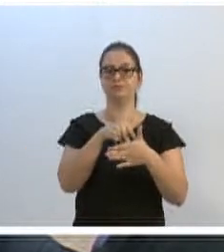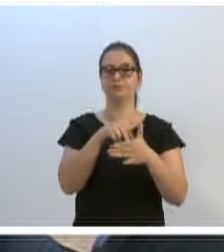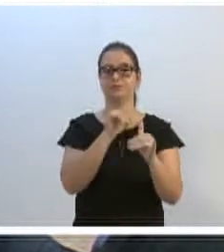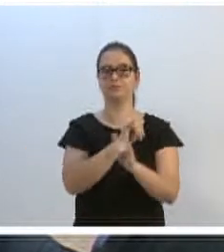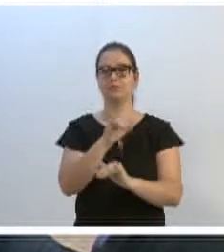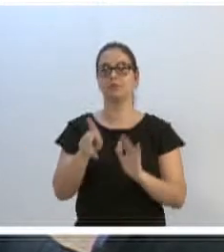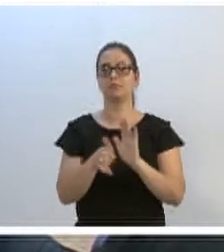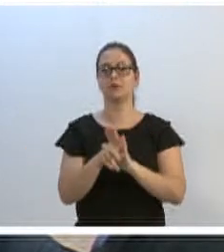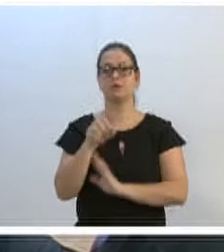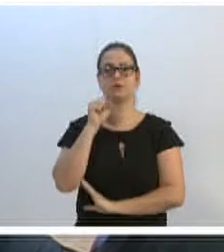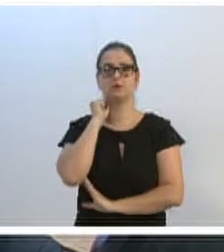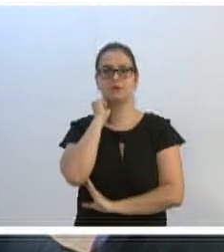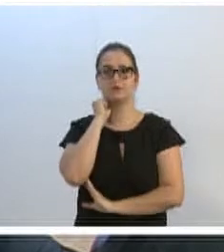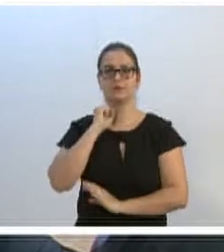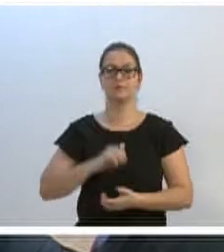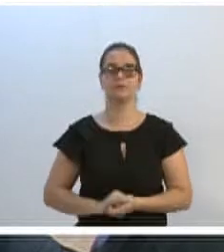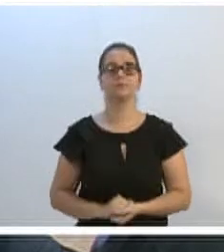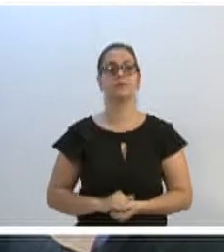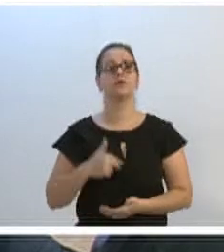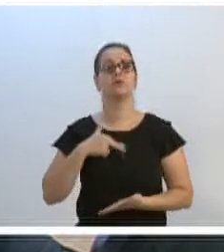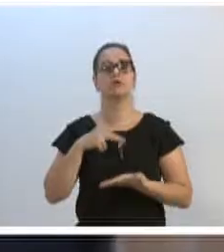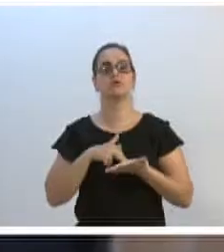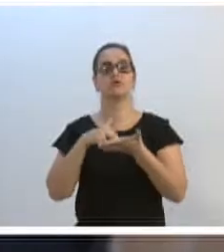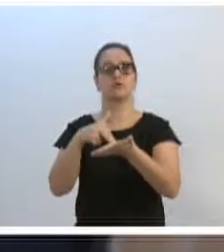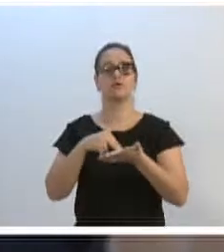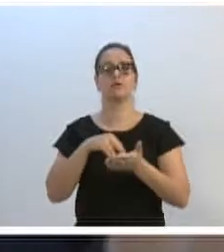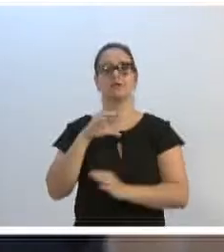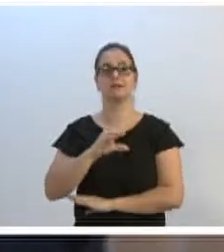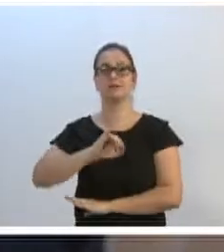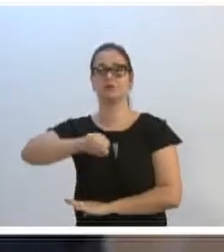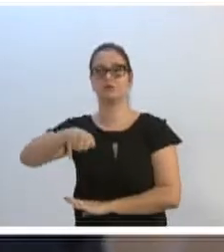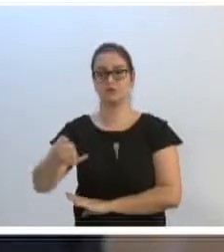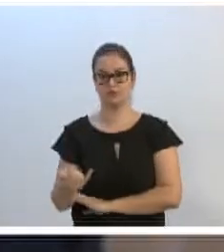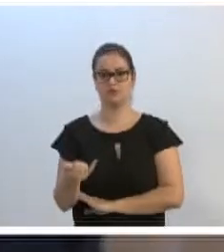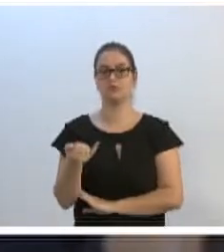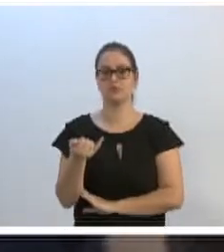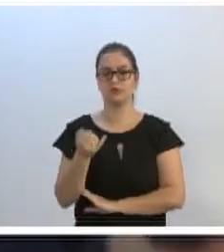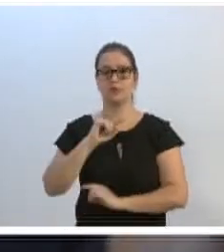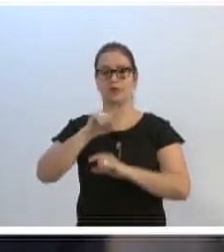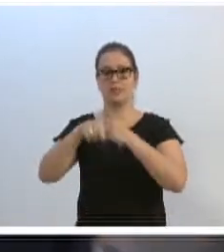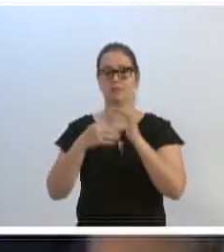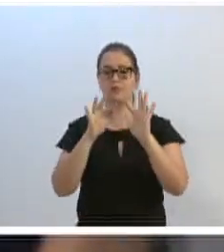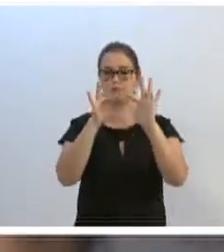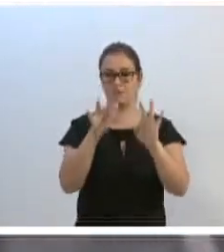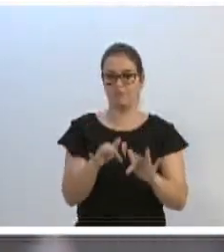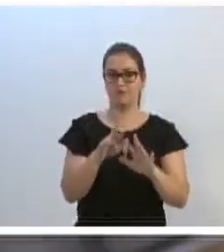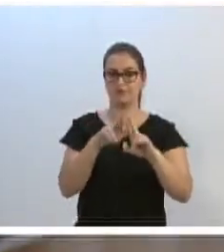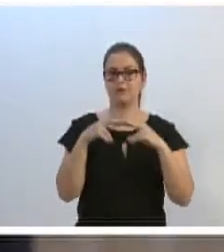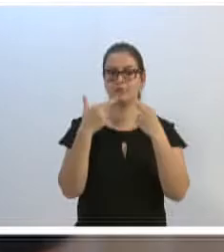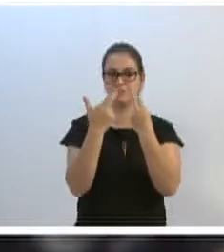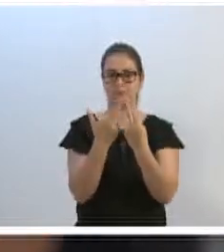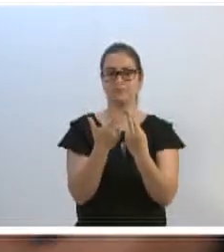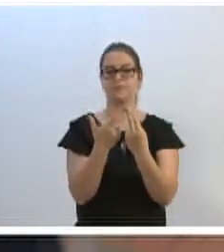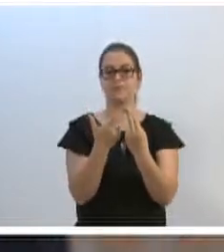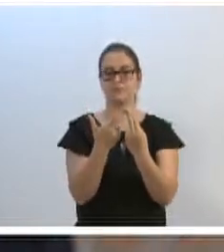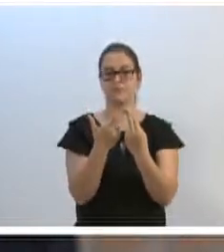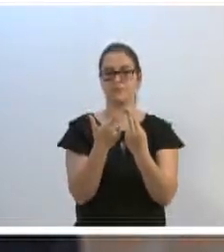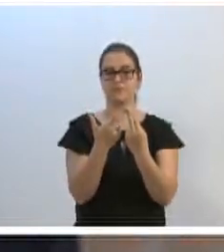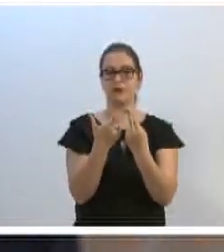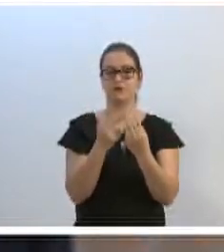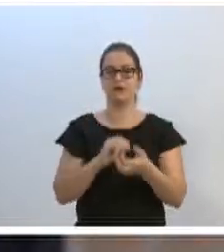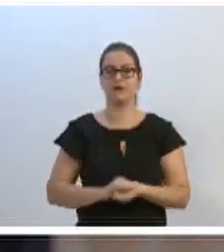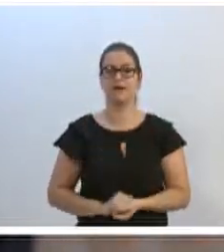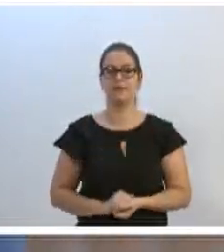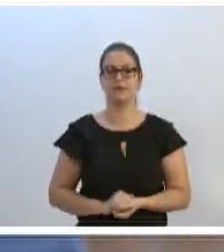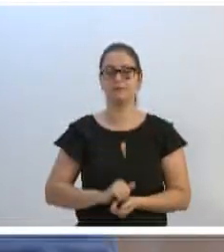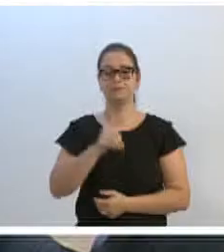Silvio Zimmermann. Senhor presidente, eu gostaria de convocar a CCJ para depois do término dessa reunião. Ok, então